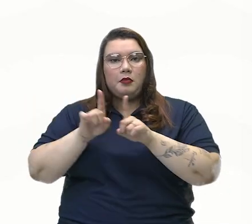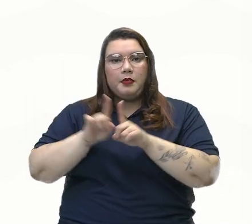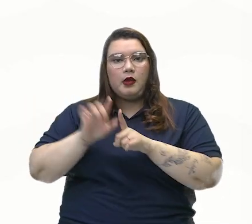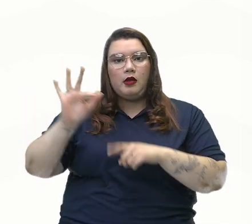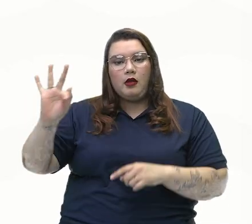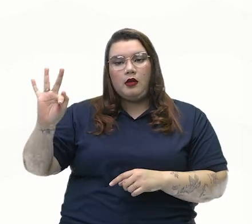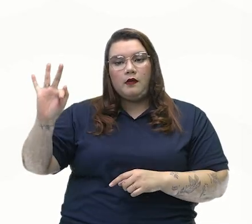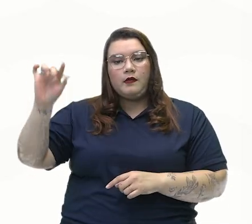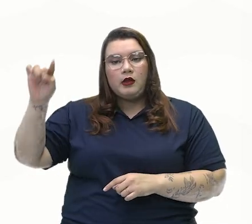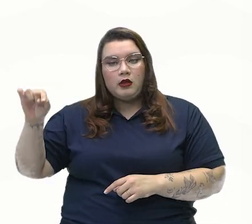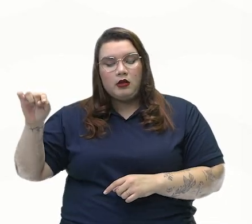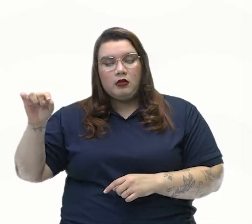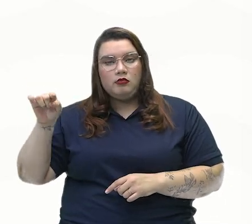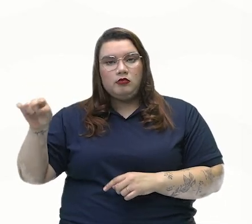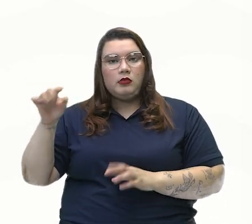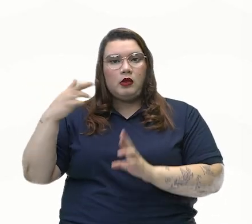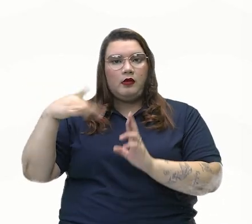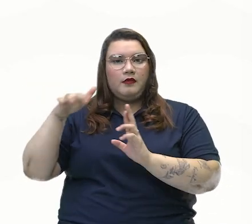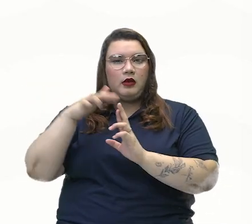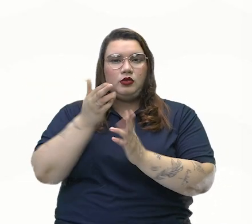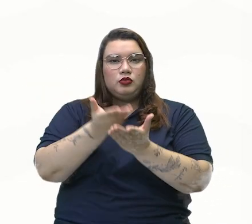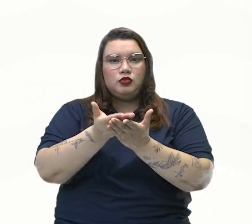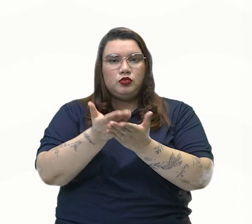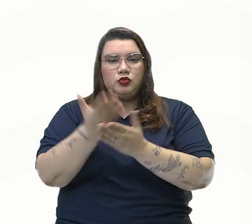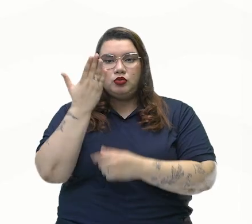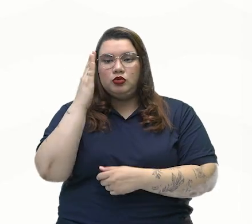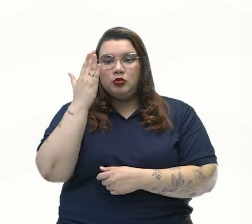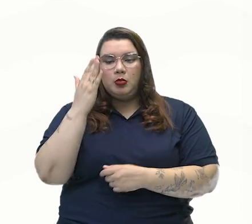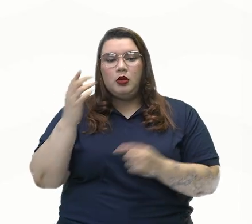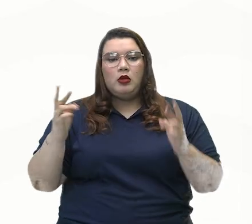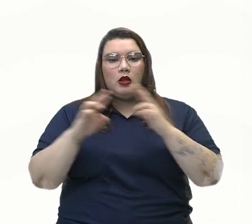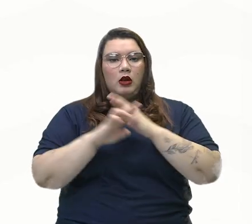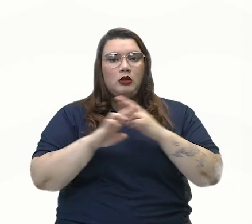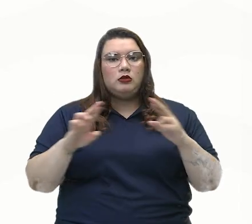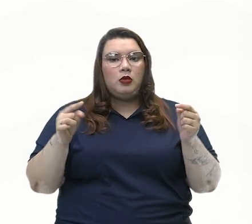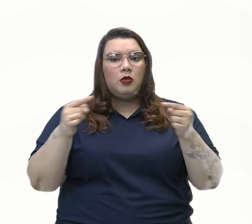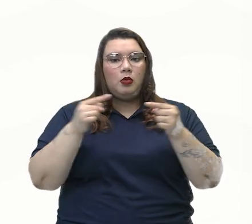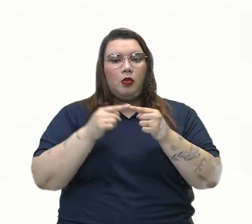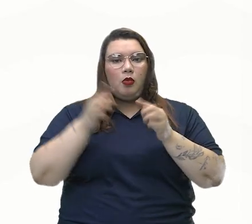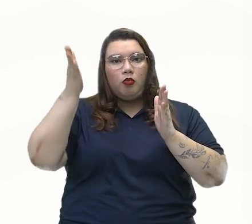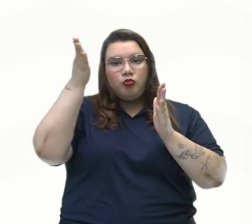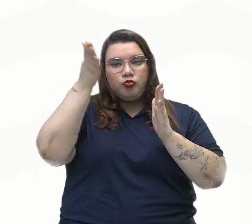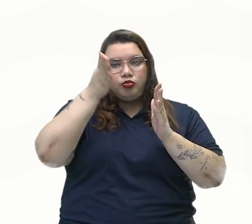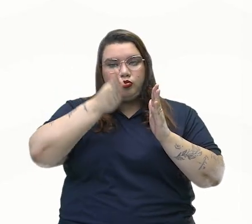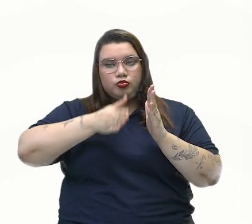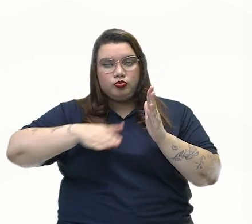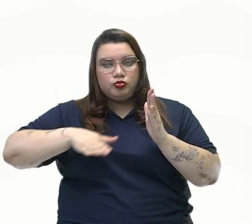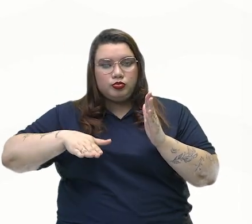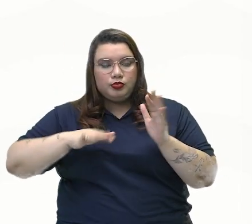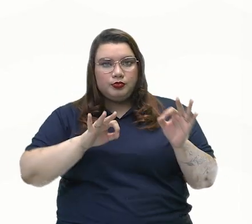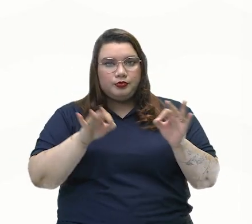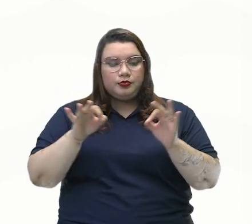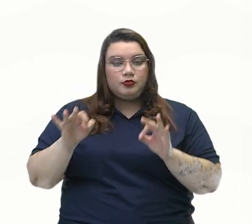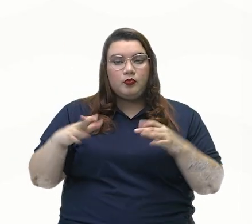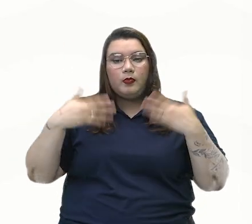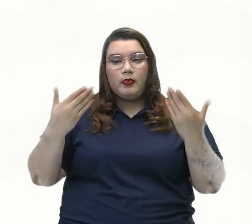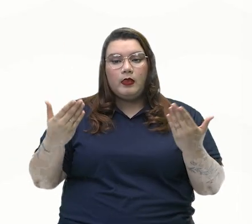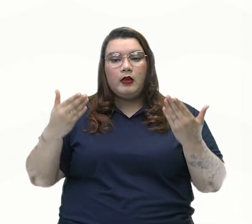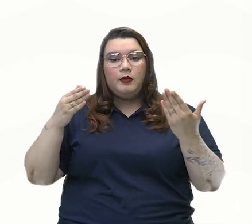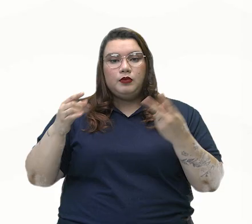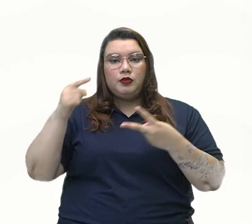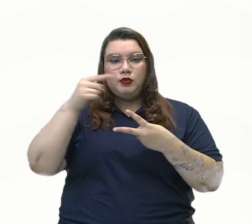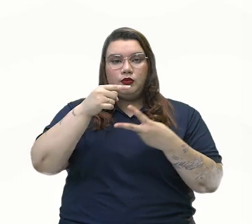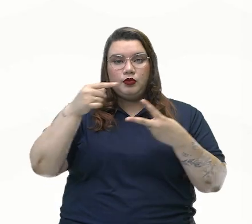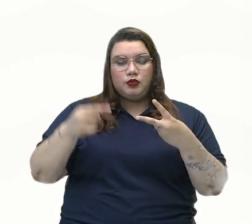Que correspondem lá, por exemplo, quando a gente estuda espelhos, ao centro de curvatura. O foco antiprincipal objeto